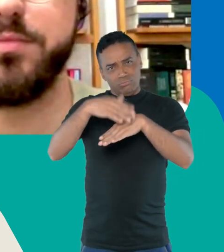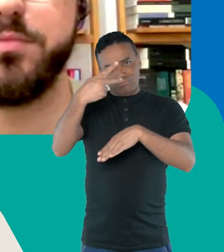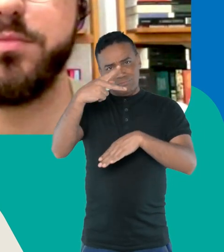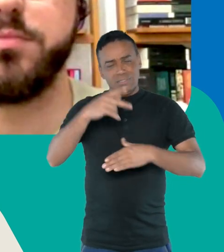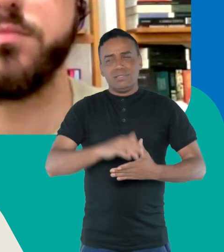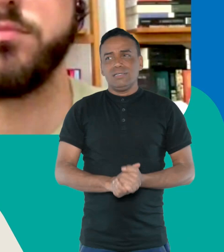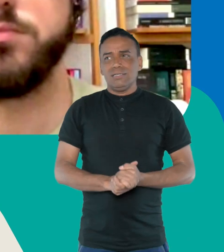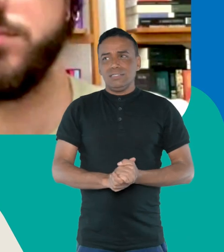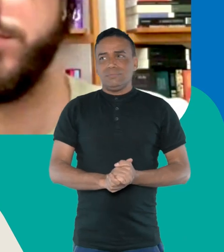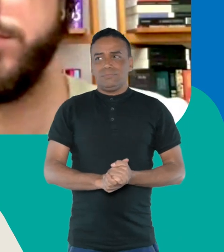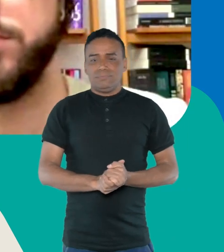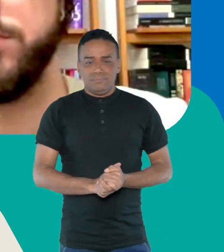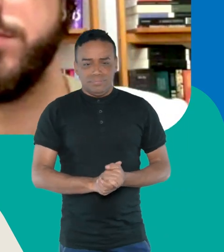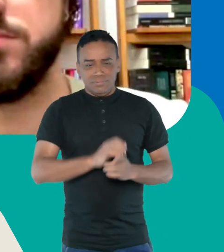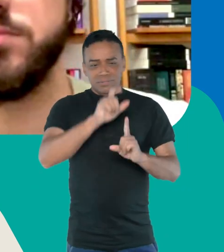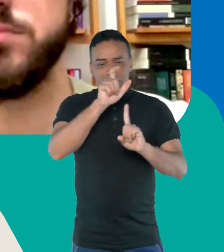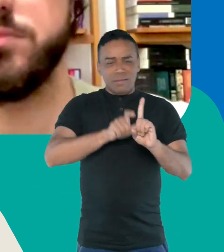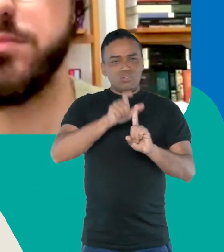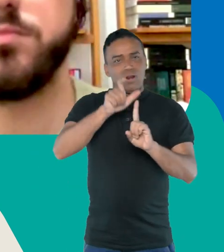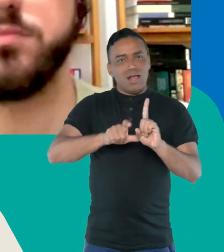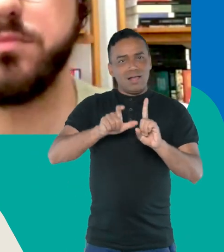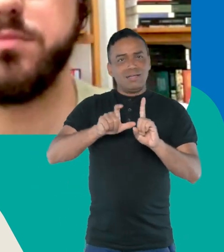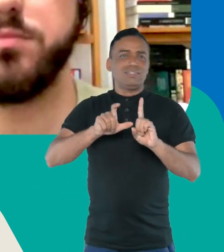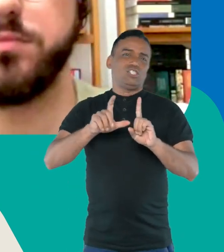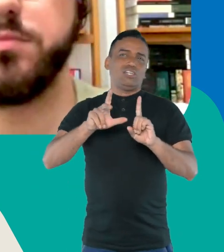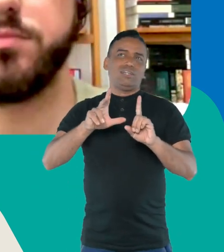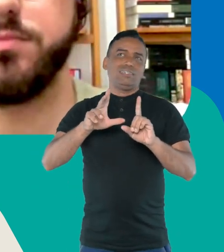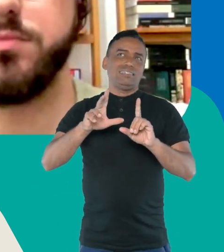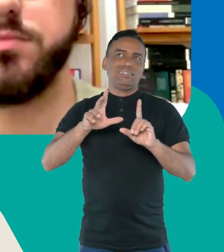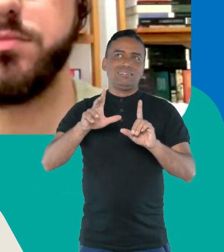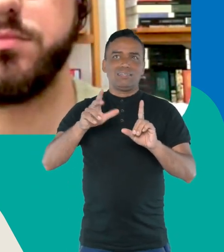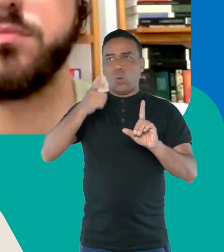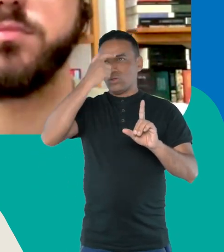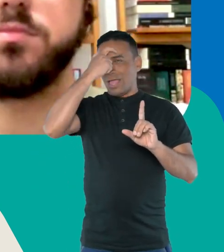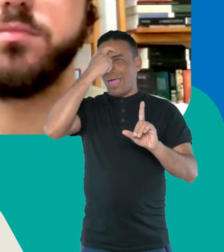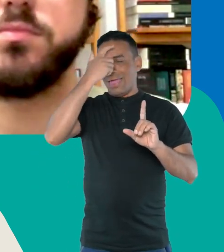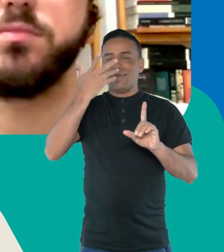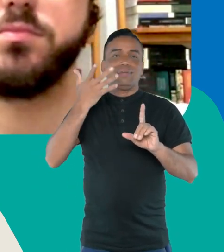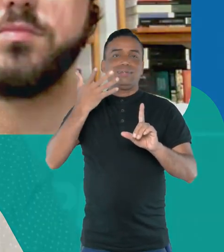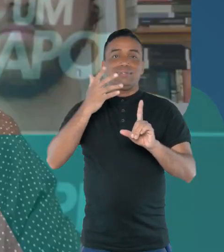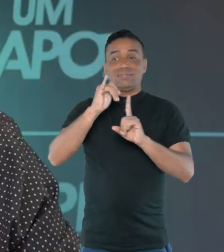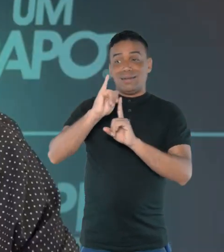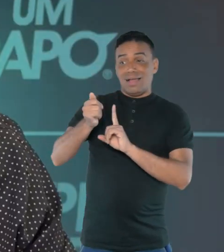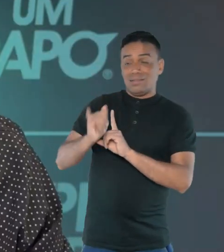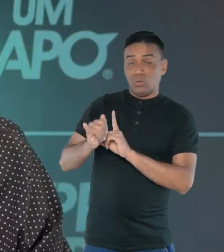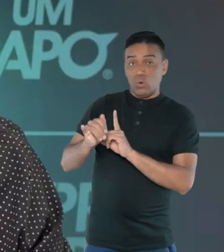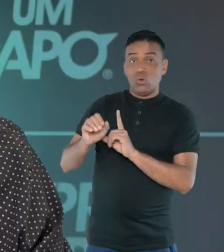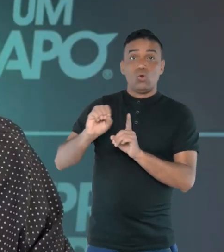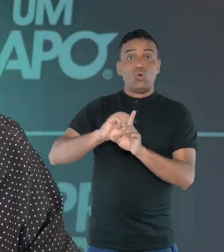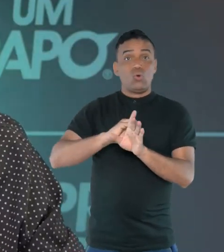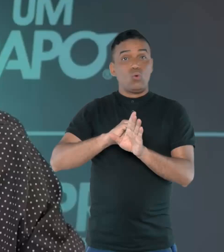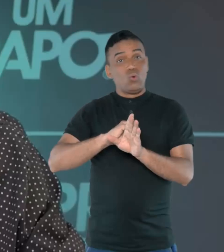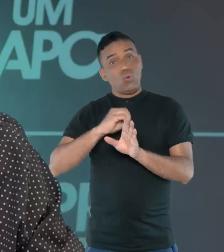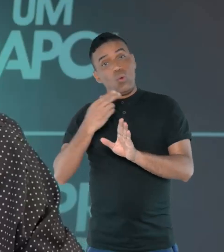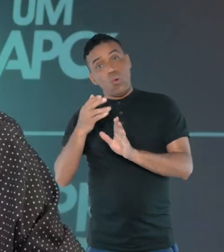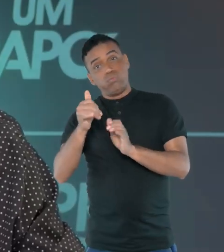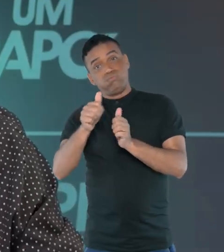nas camadas das personagens que você constrói, sejam narradores, sejam coadjuvantes,